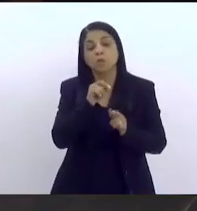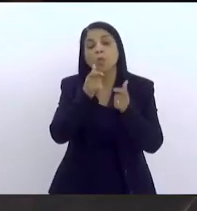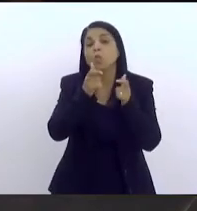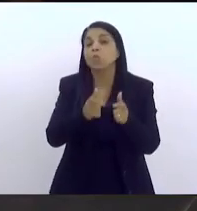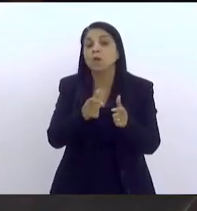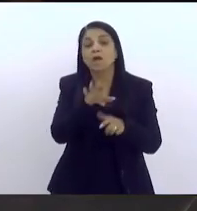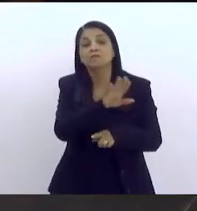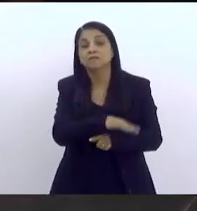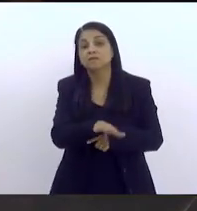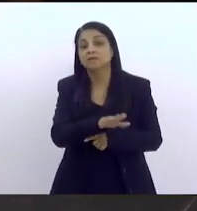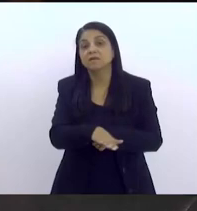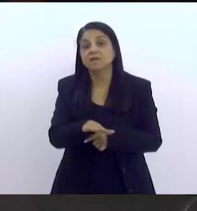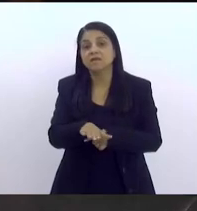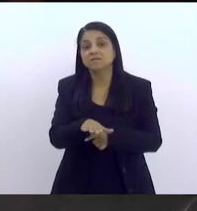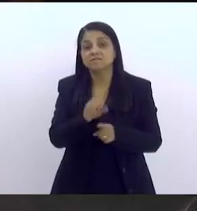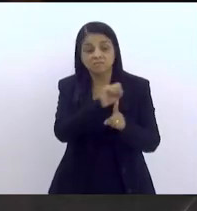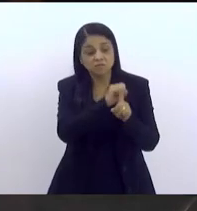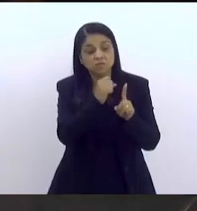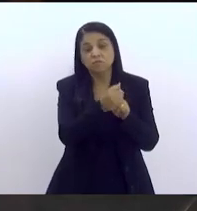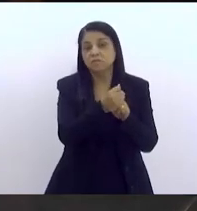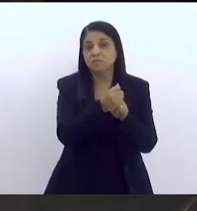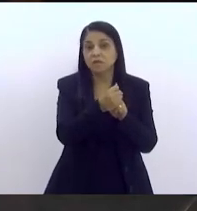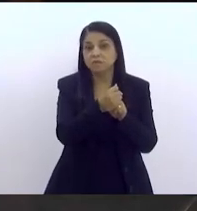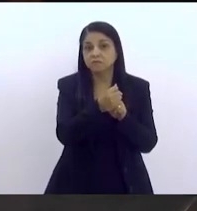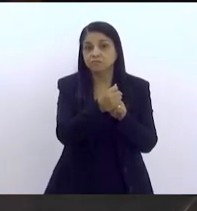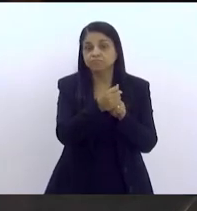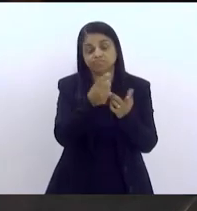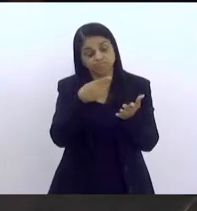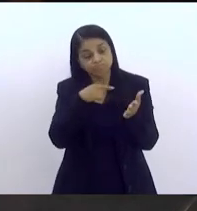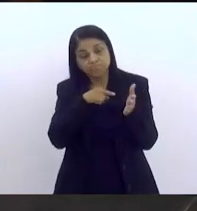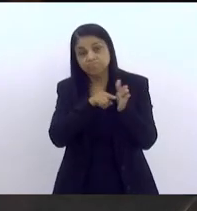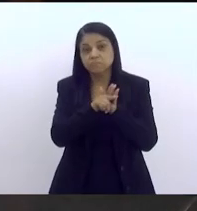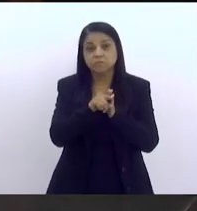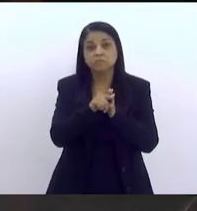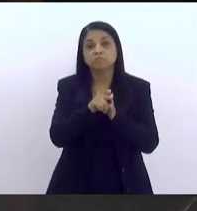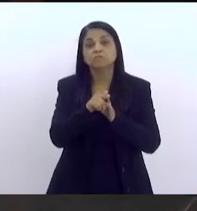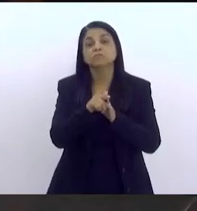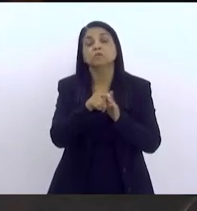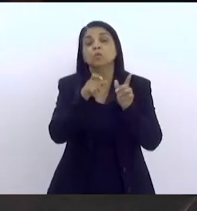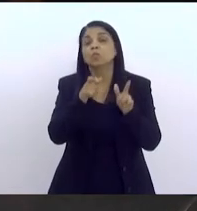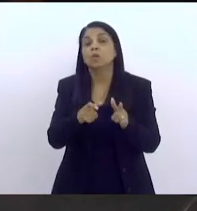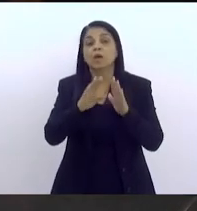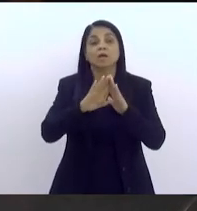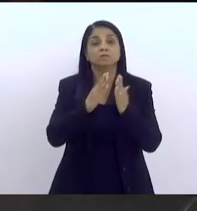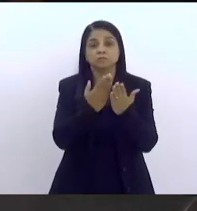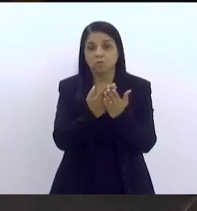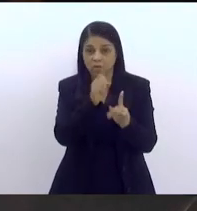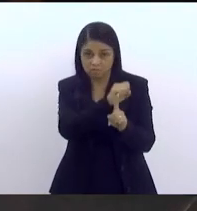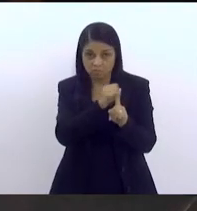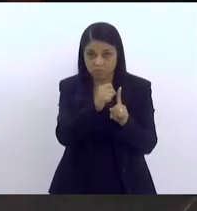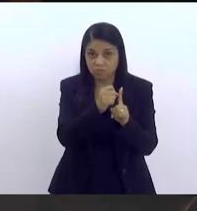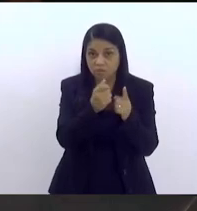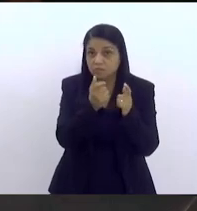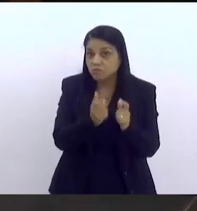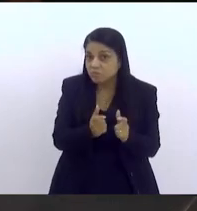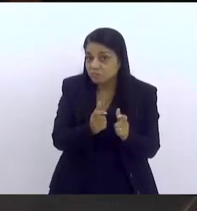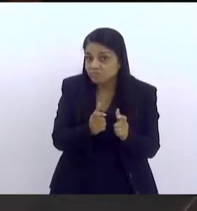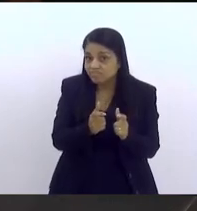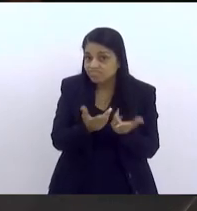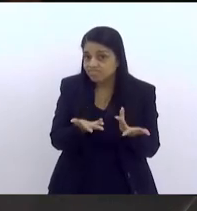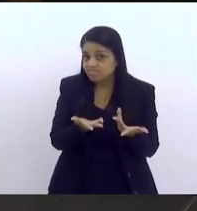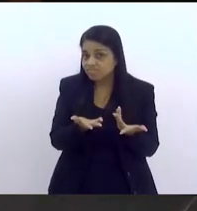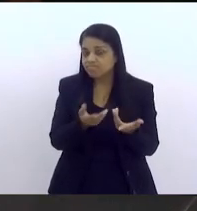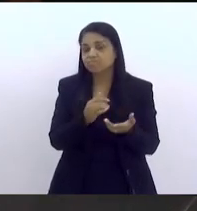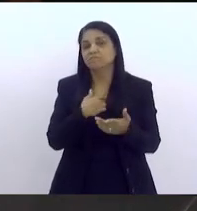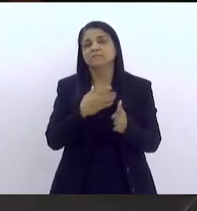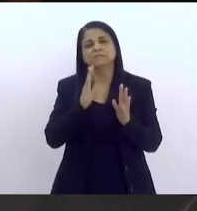no lugar da criança na nossa sociedade o lugar da escola na nossa sociedade devemos lembrar que temos